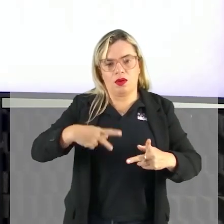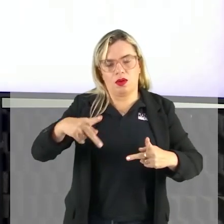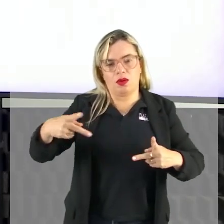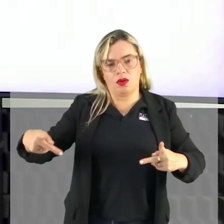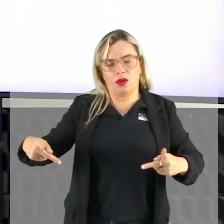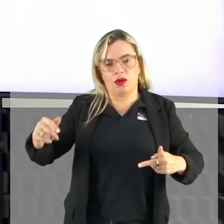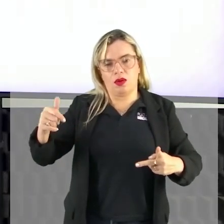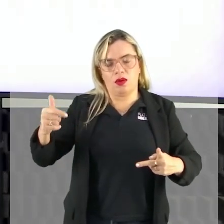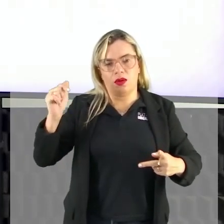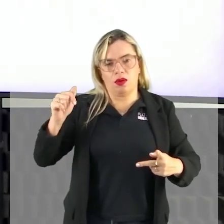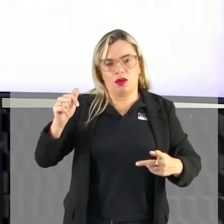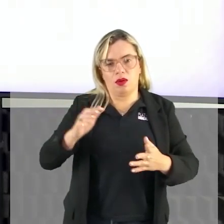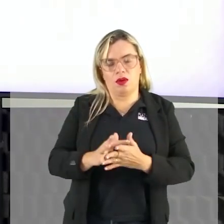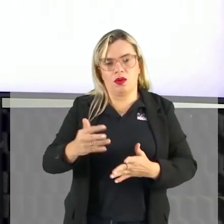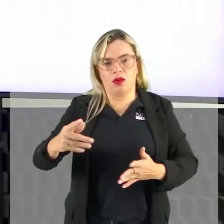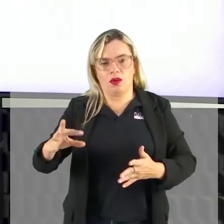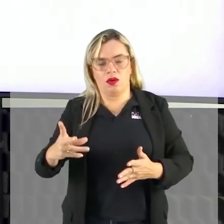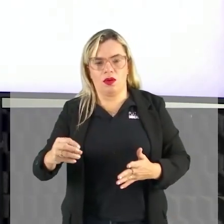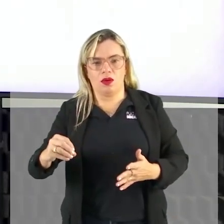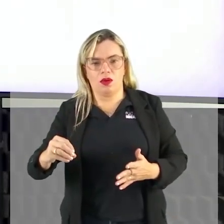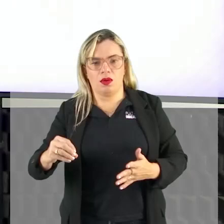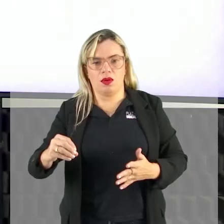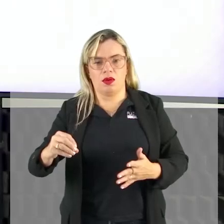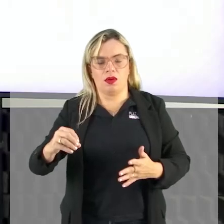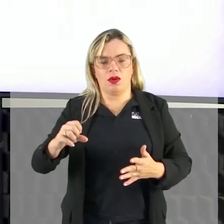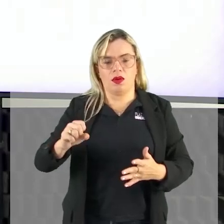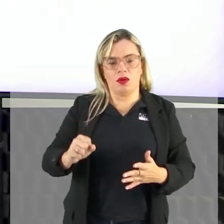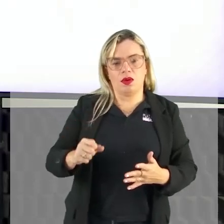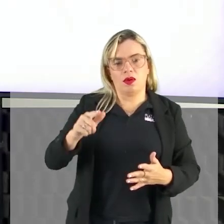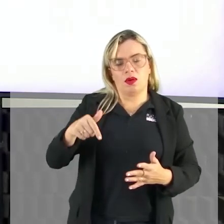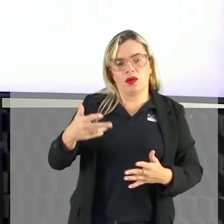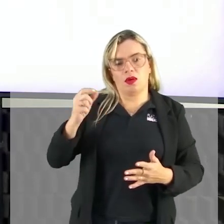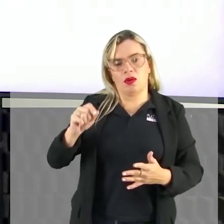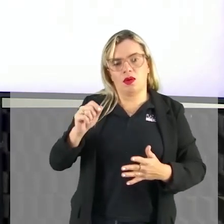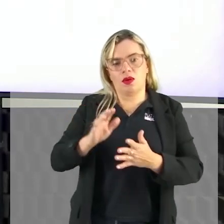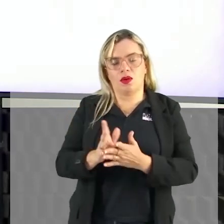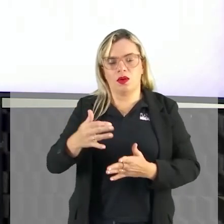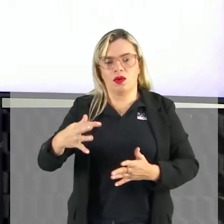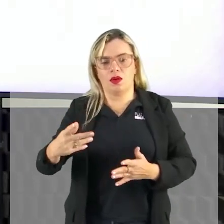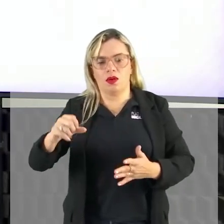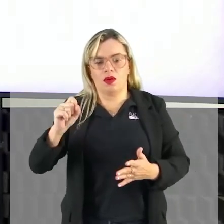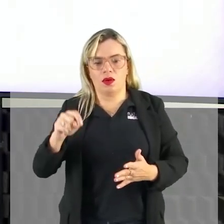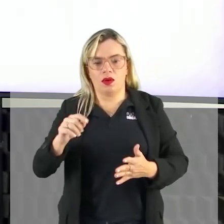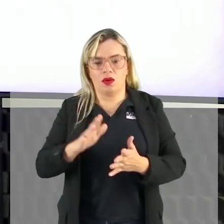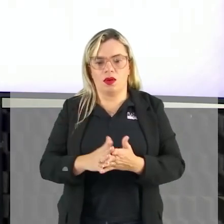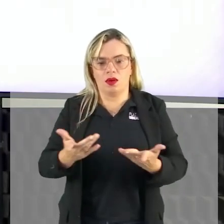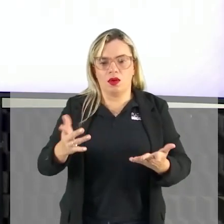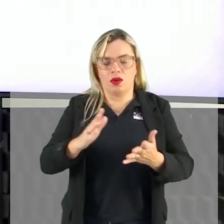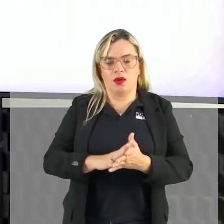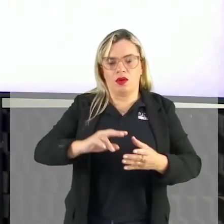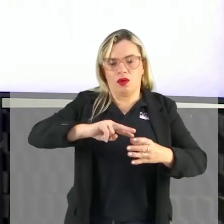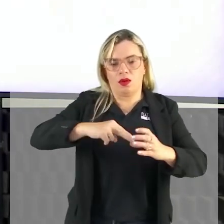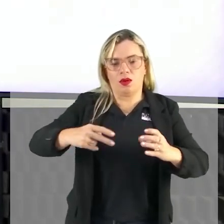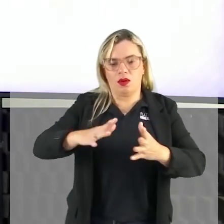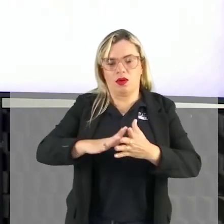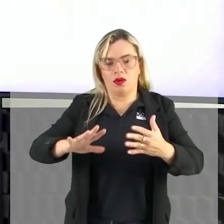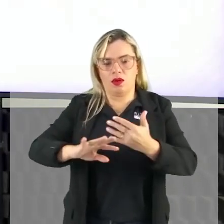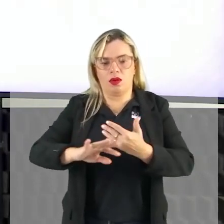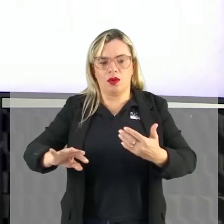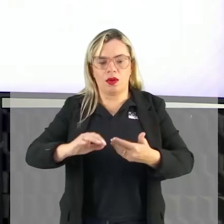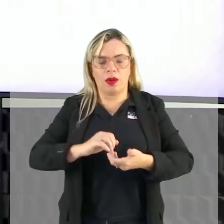que emitem as fibras do fuso, né? E vão lá pegar as cromátides dos cromossomos e separar, né?